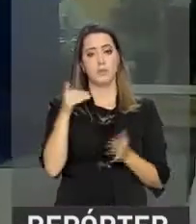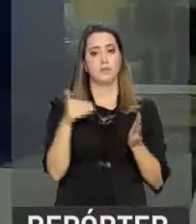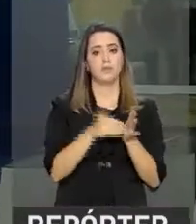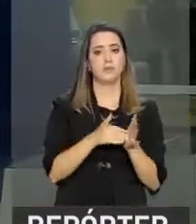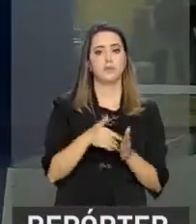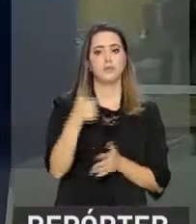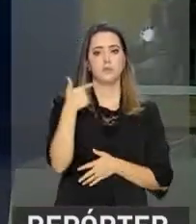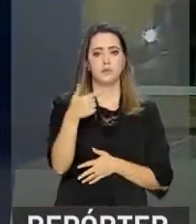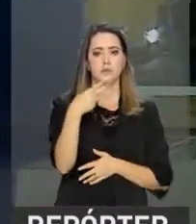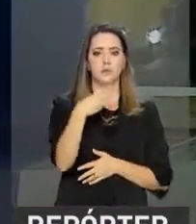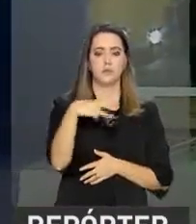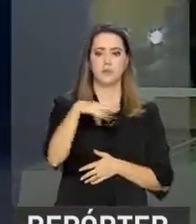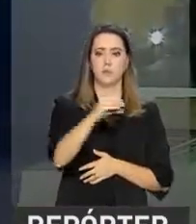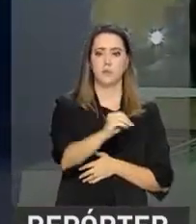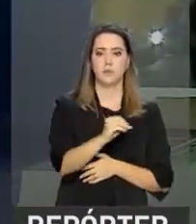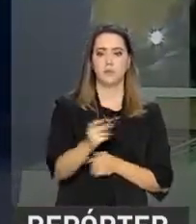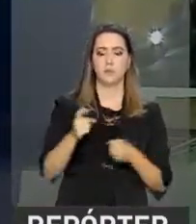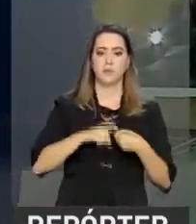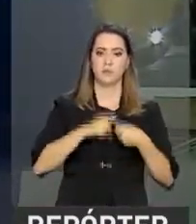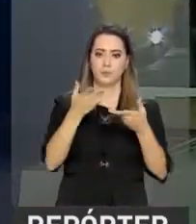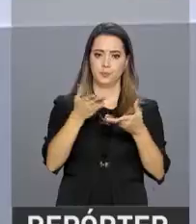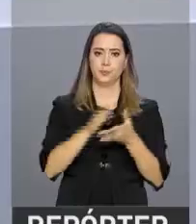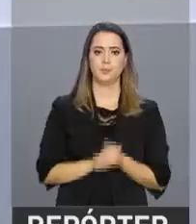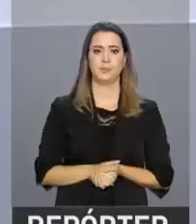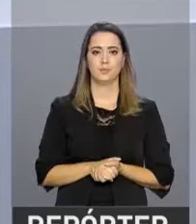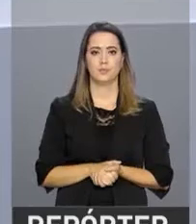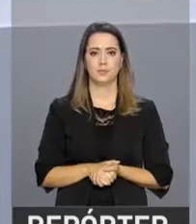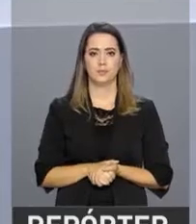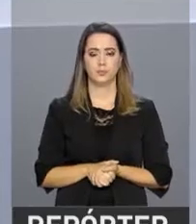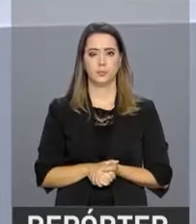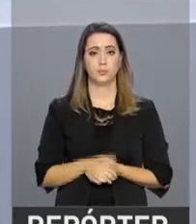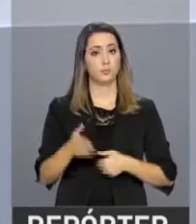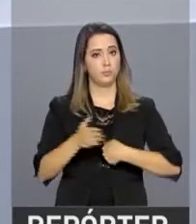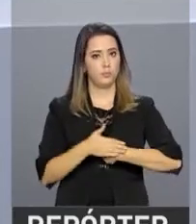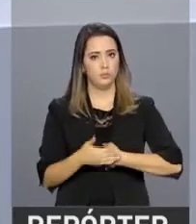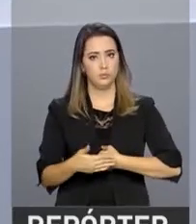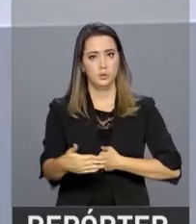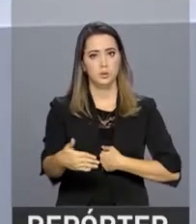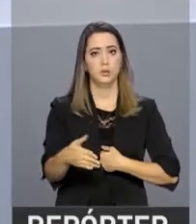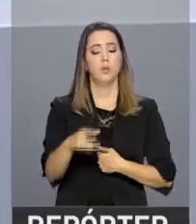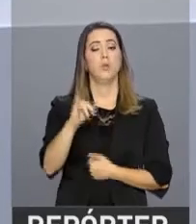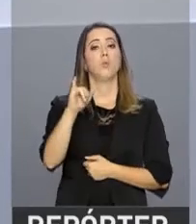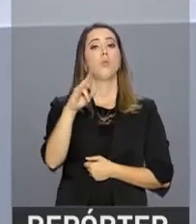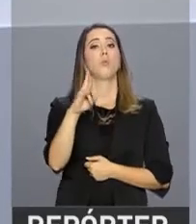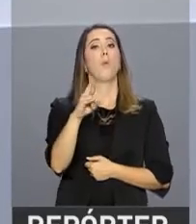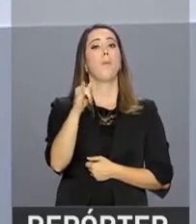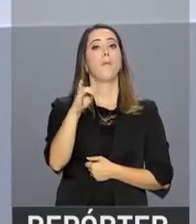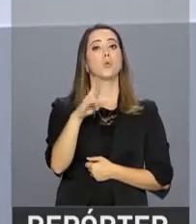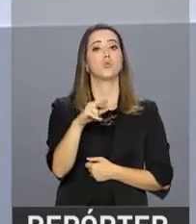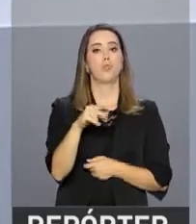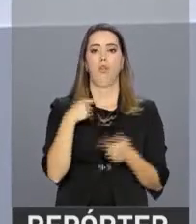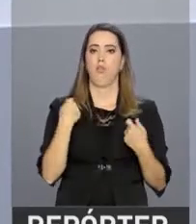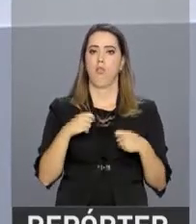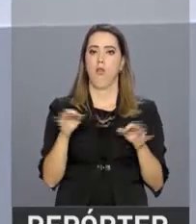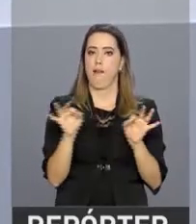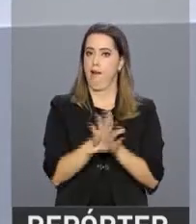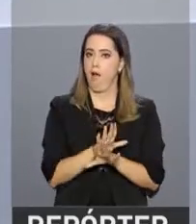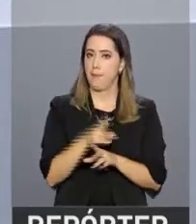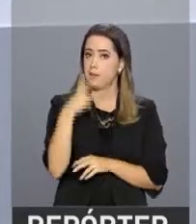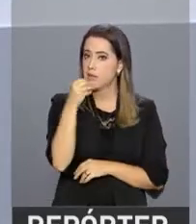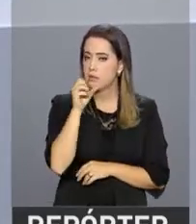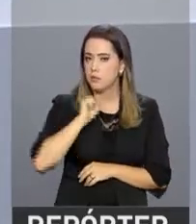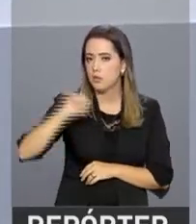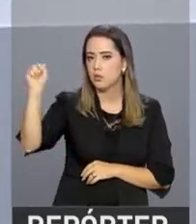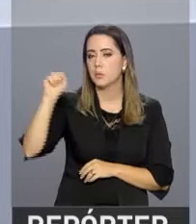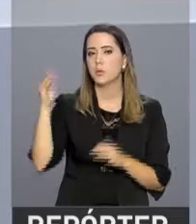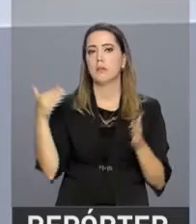até o dia 23 de março. Eu volto com você. O prazo de entrega da declaração do Imposto de Renda termina no dia 30 de